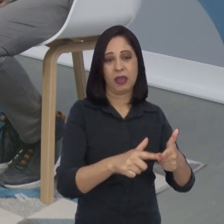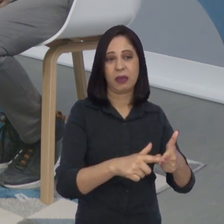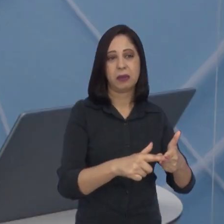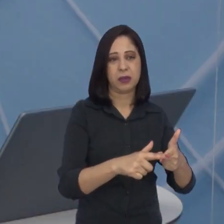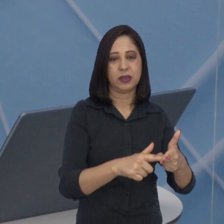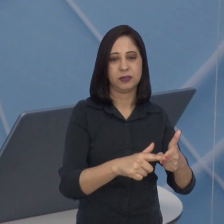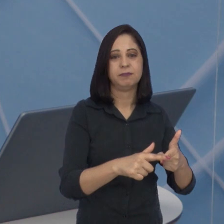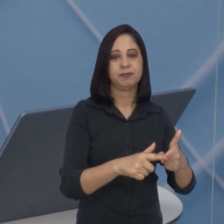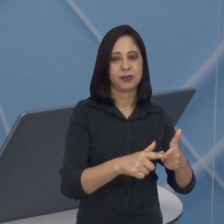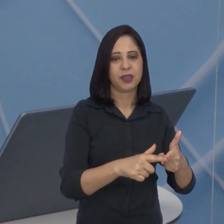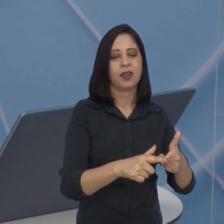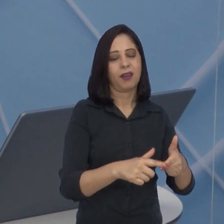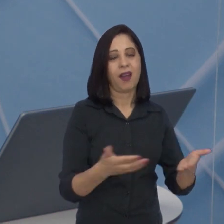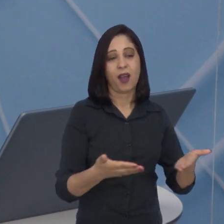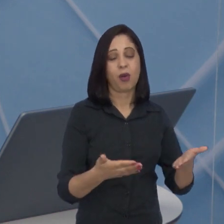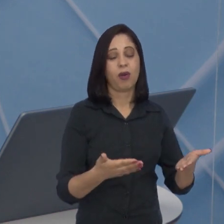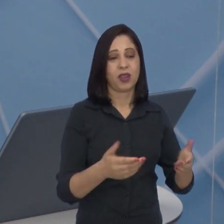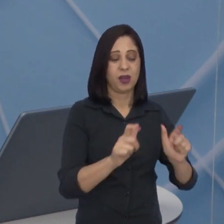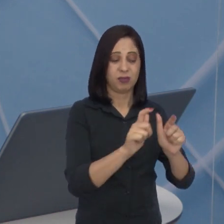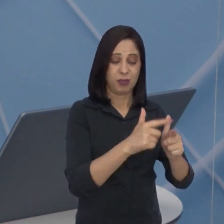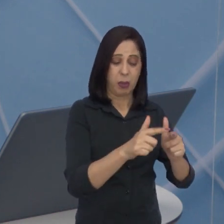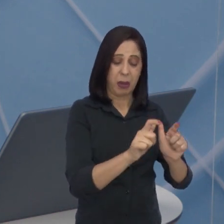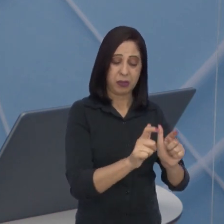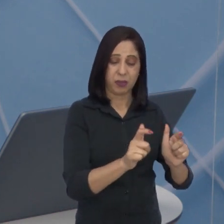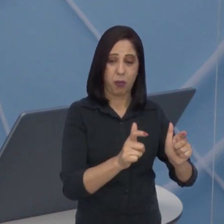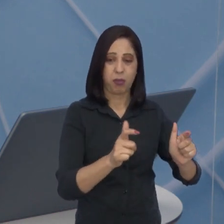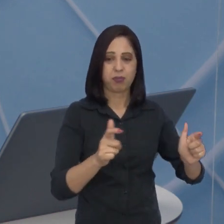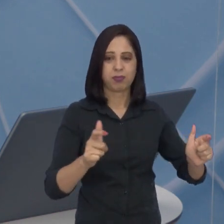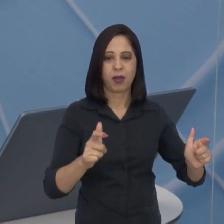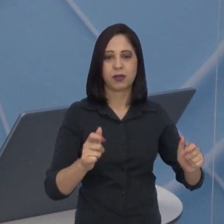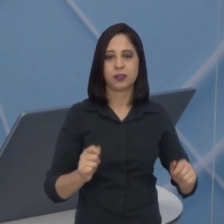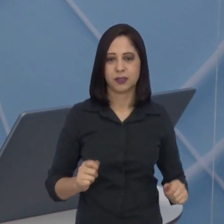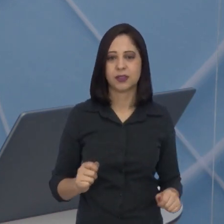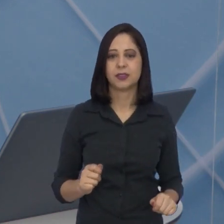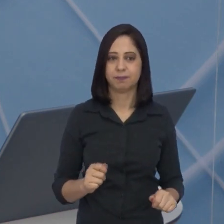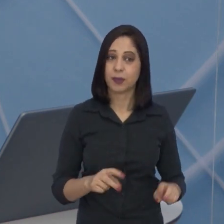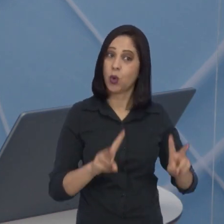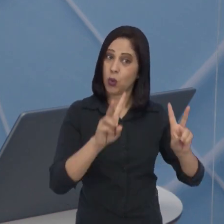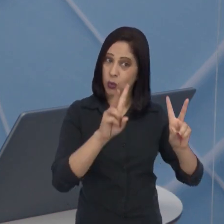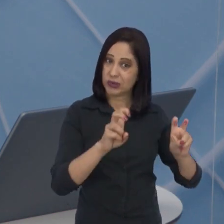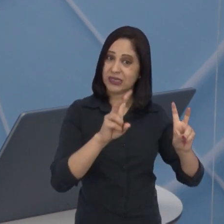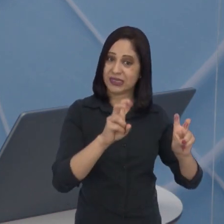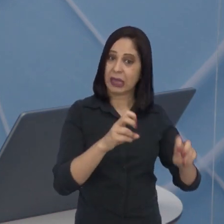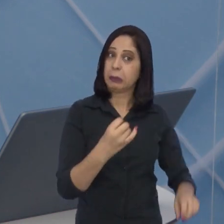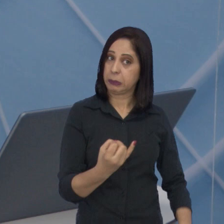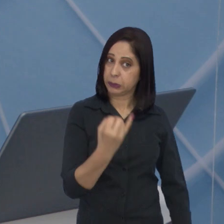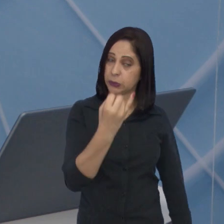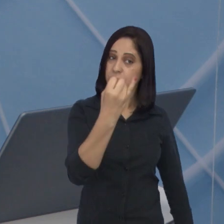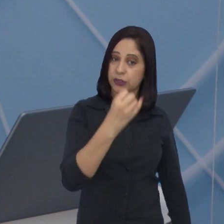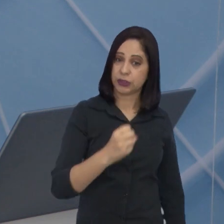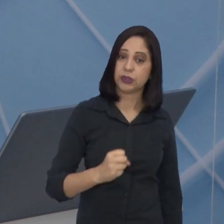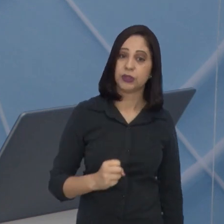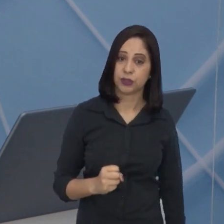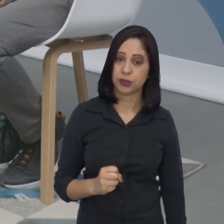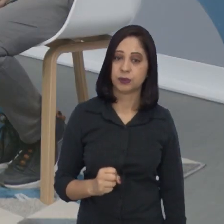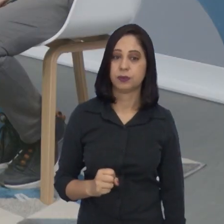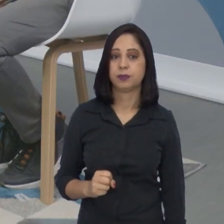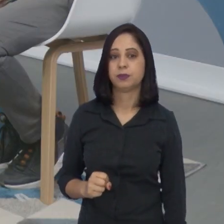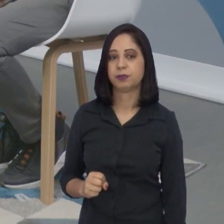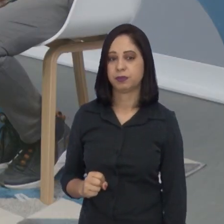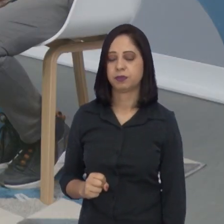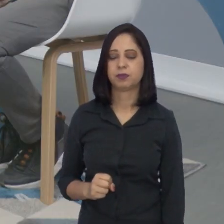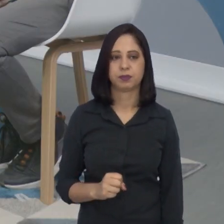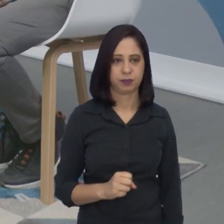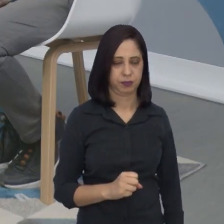longo prazo, e aí a gente está tendo os efeitos hoje, né? Esse é um assunto importantíssimo que a gente tem de falar, né,